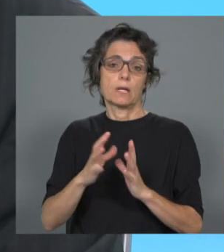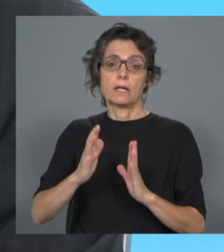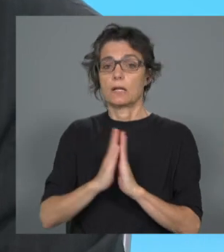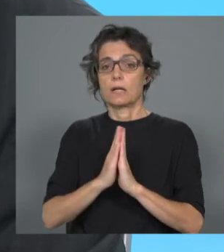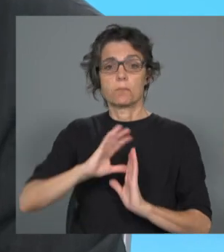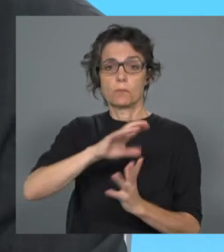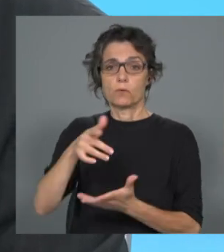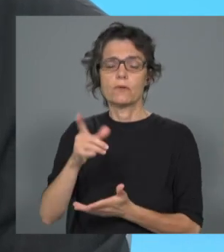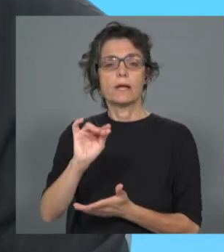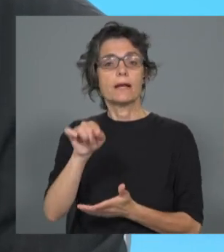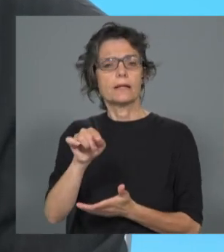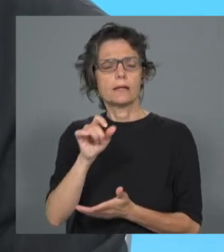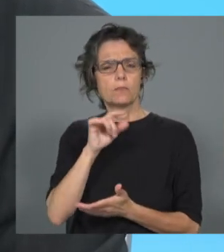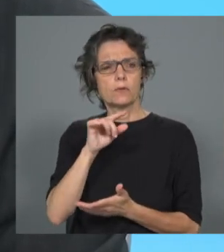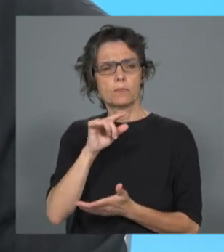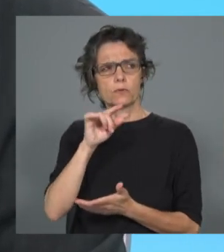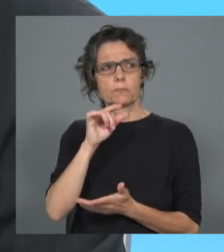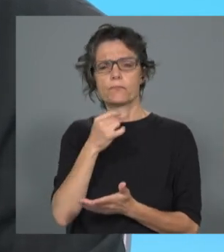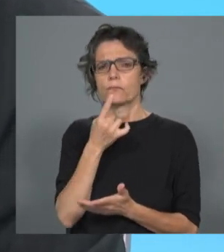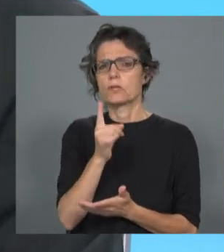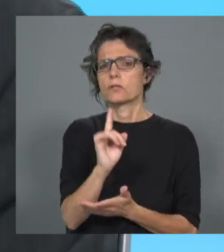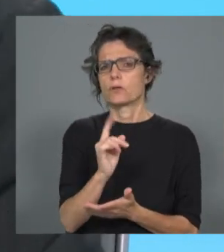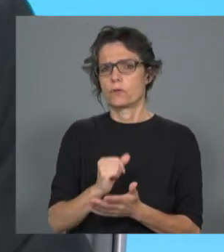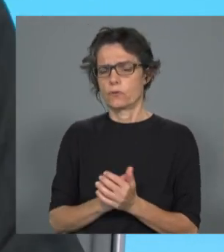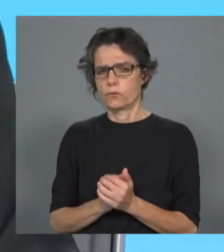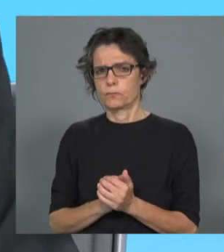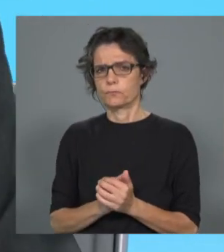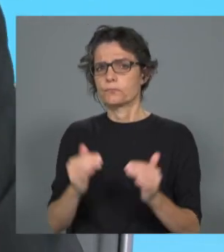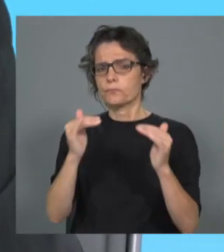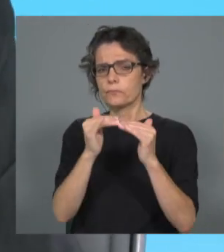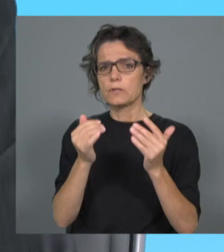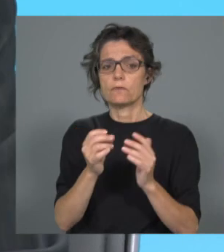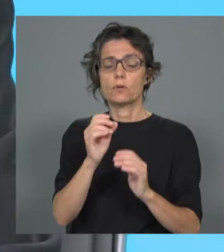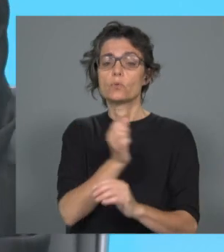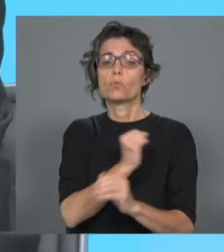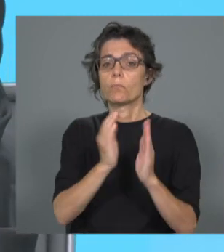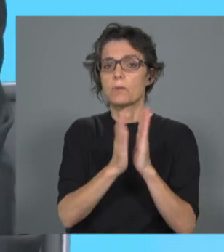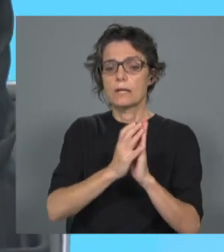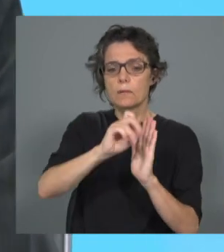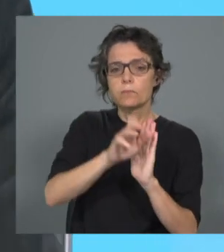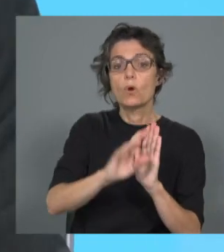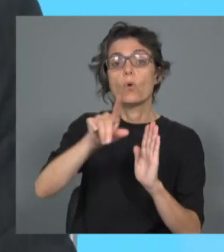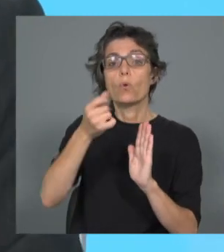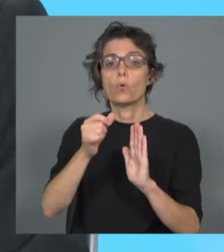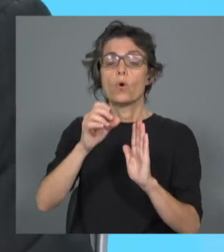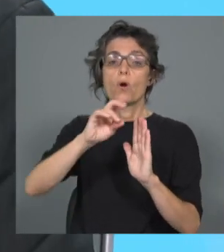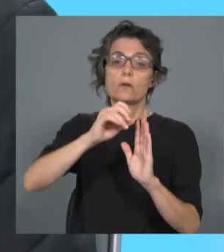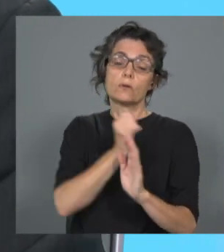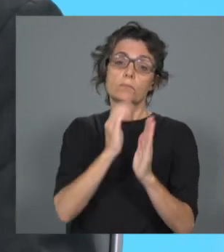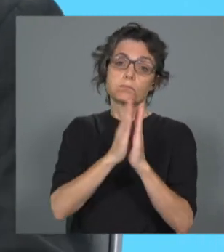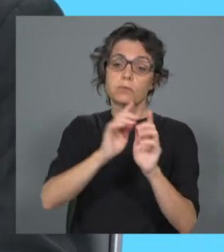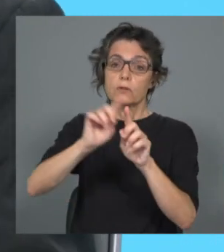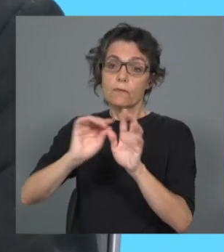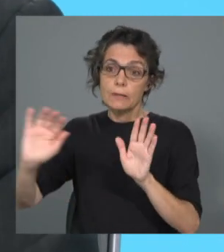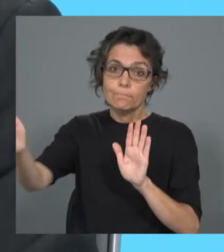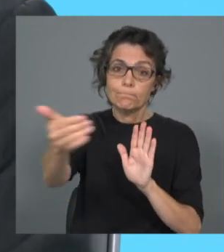e clareza a um nível, chamemos-lhe, paroquial ou diocesano, tem que ter em conta que